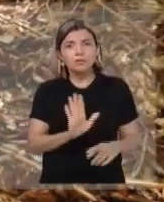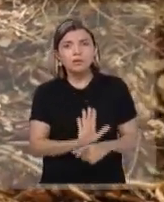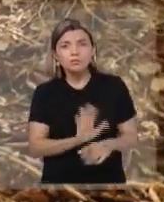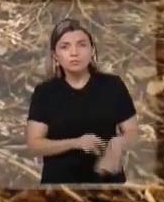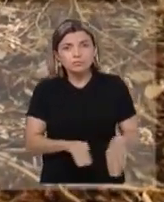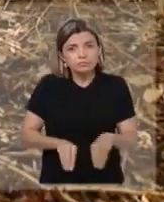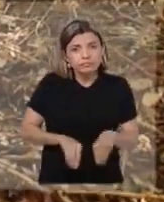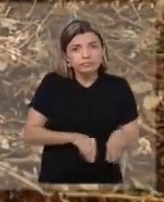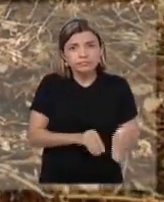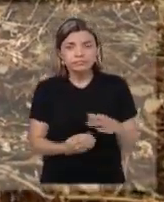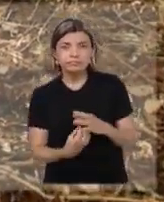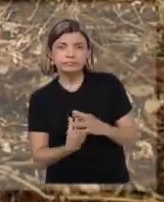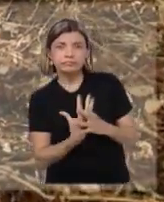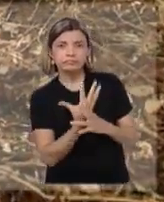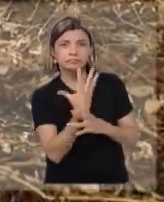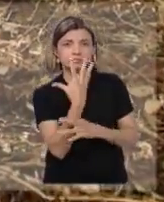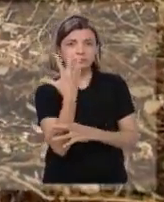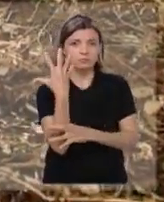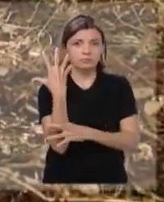disponíveis para os produtores.